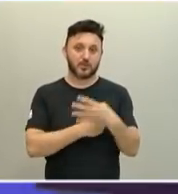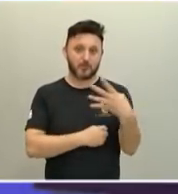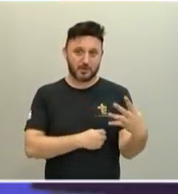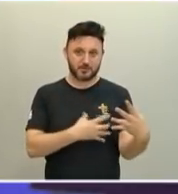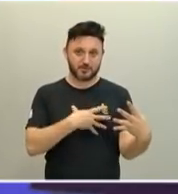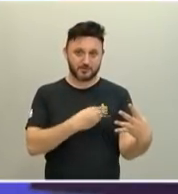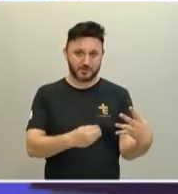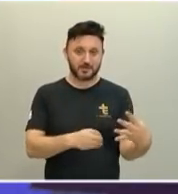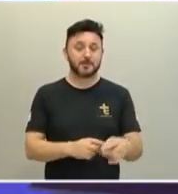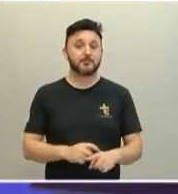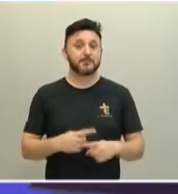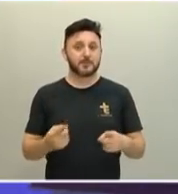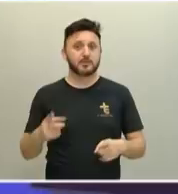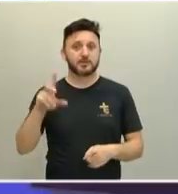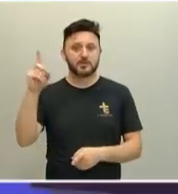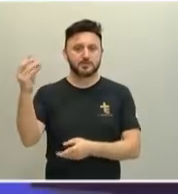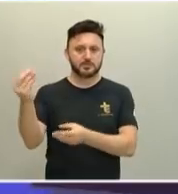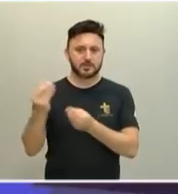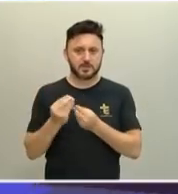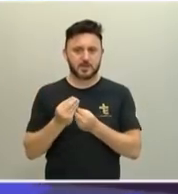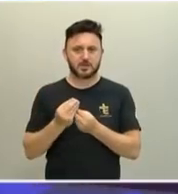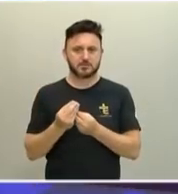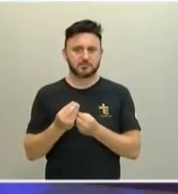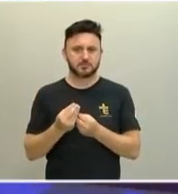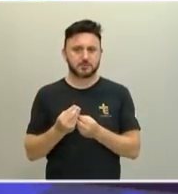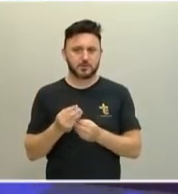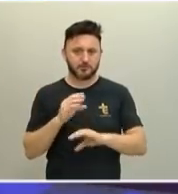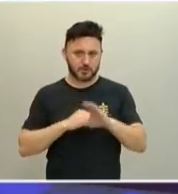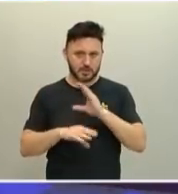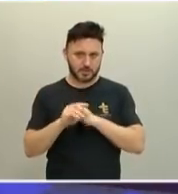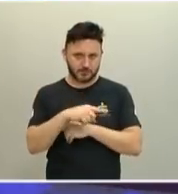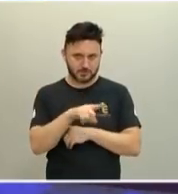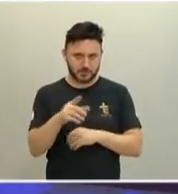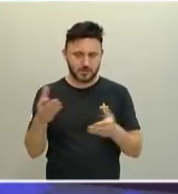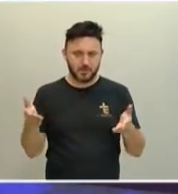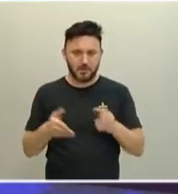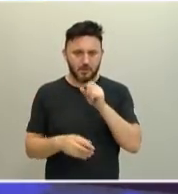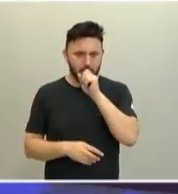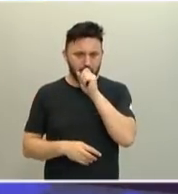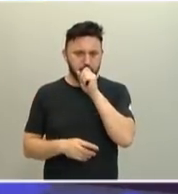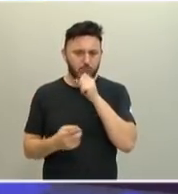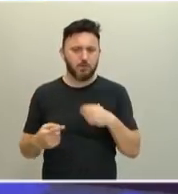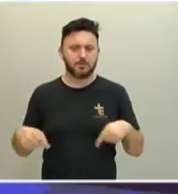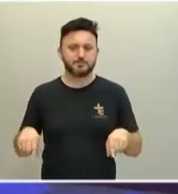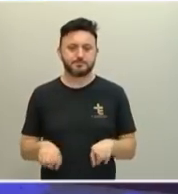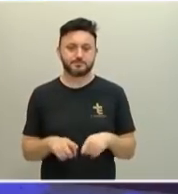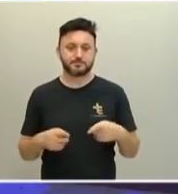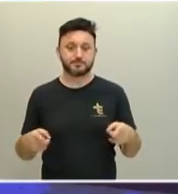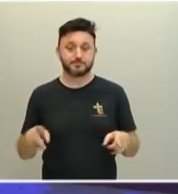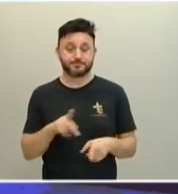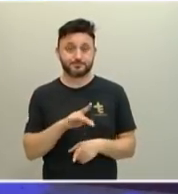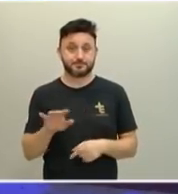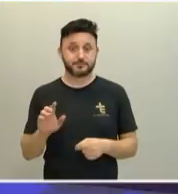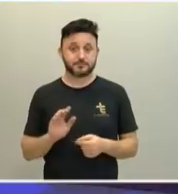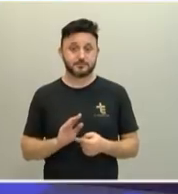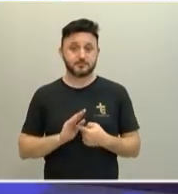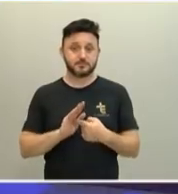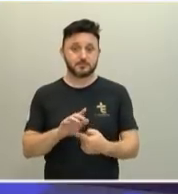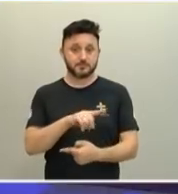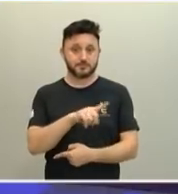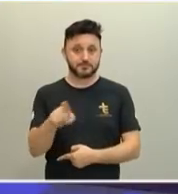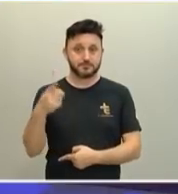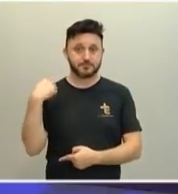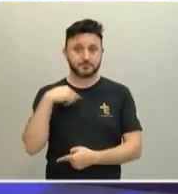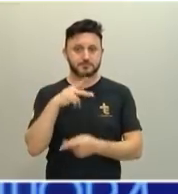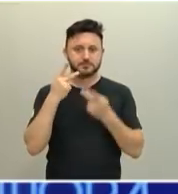Deus tem me dado essa canção. Essa música é minha, que eu vou cantar aqui com você agora. E essa música, ela vai levar eu e você a profetizarmos